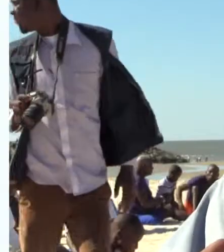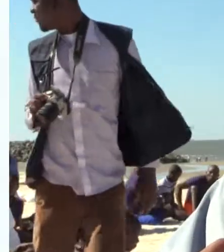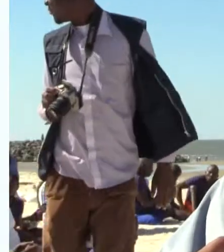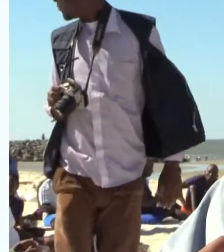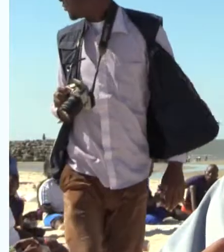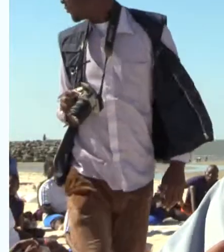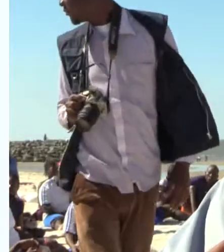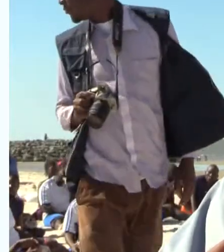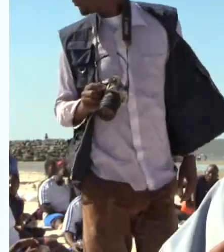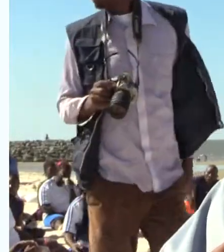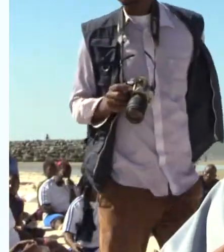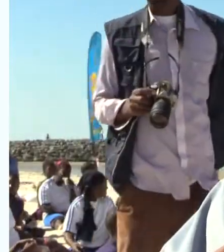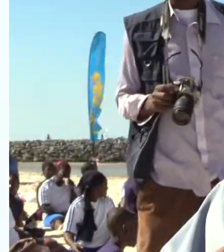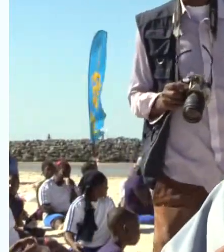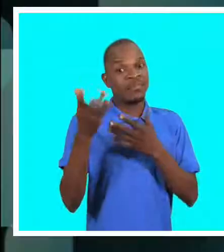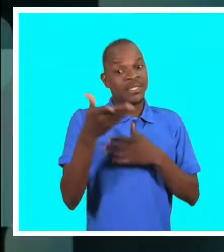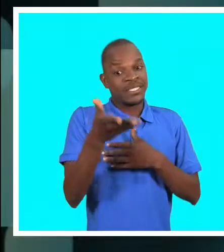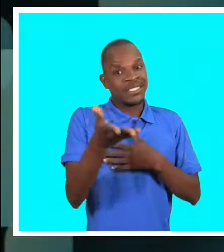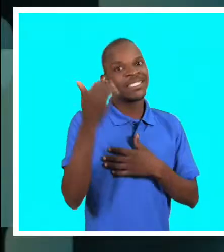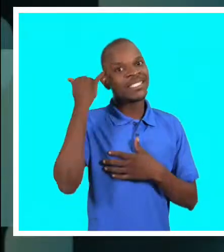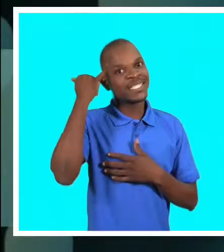reconhecimento